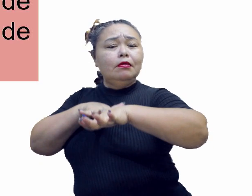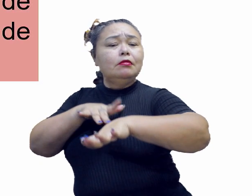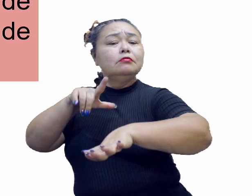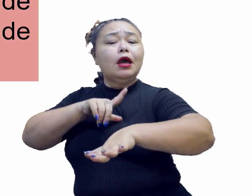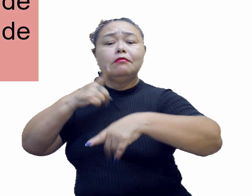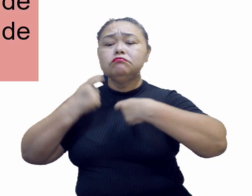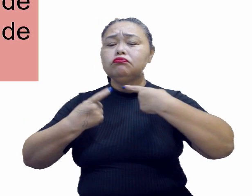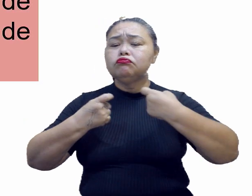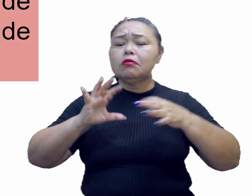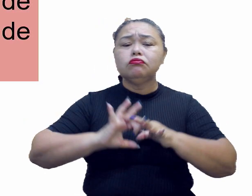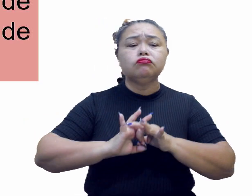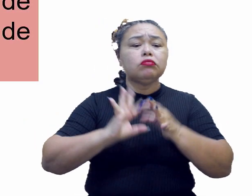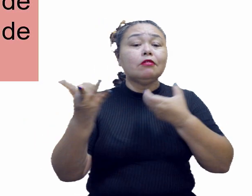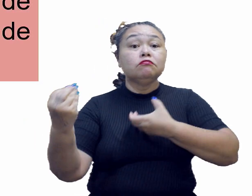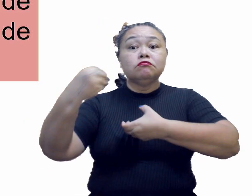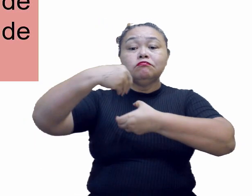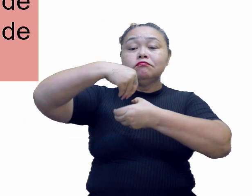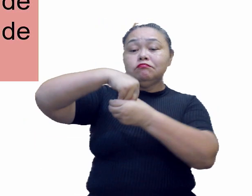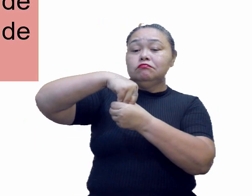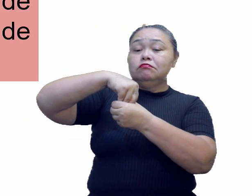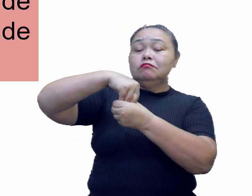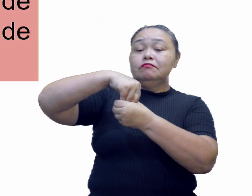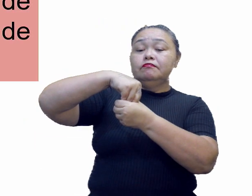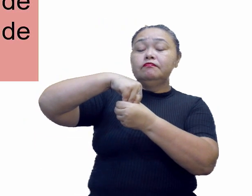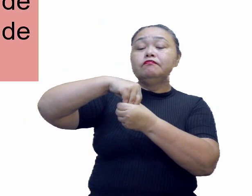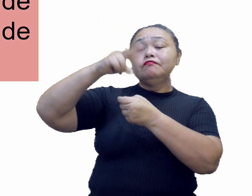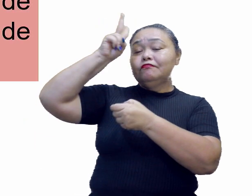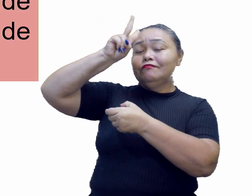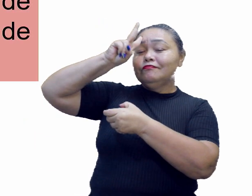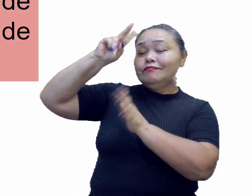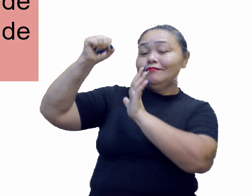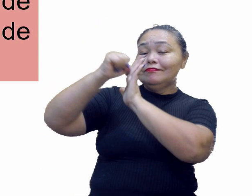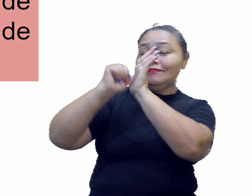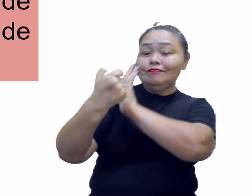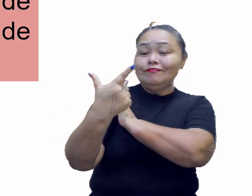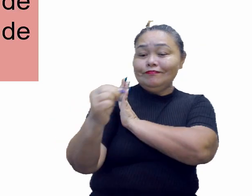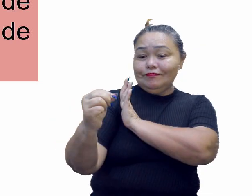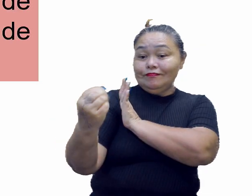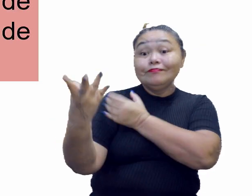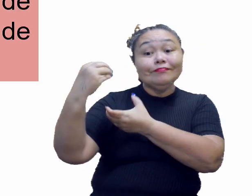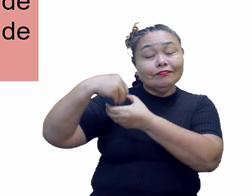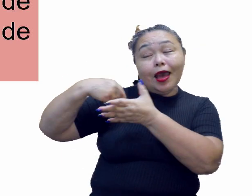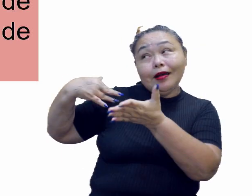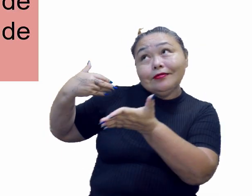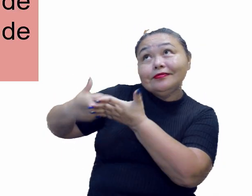nacionais tornaram-se parte importante da história do século XX.